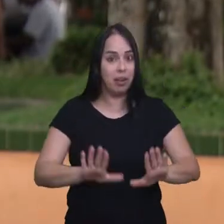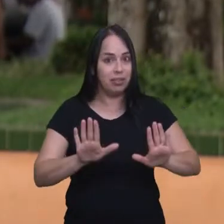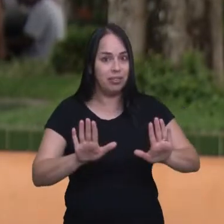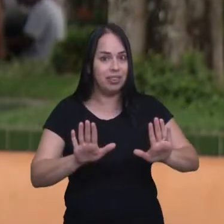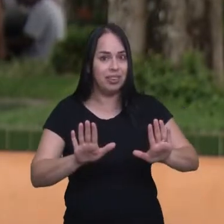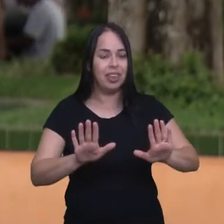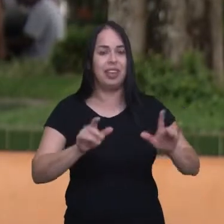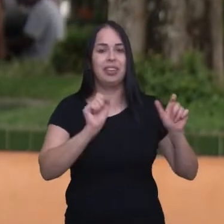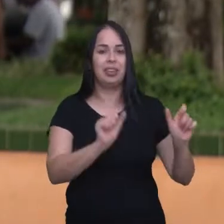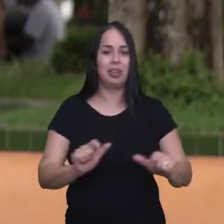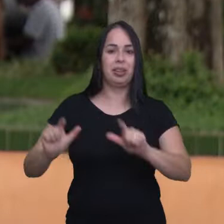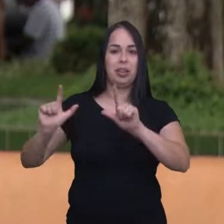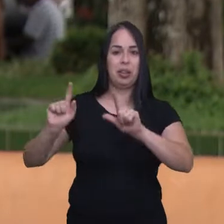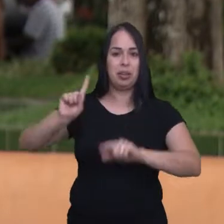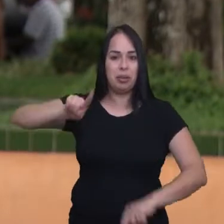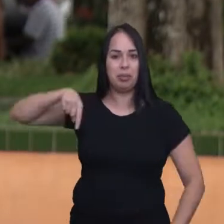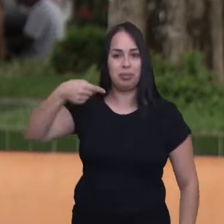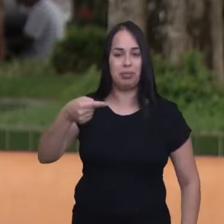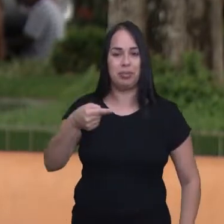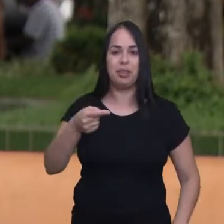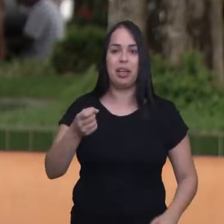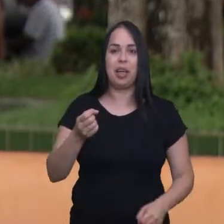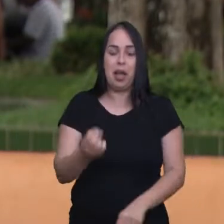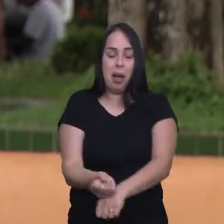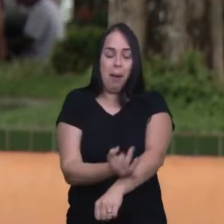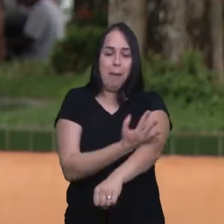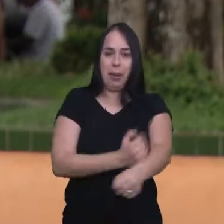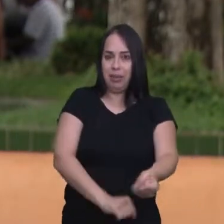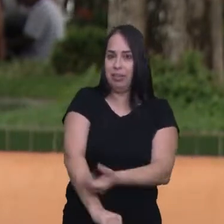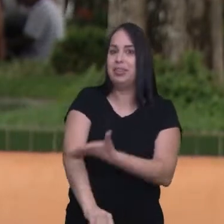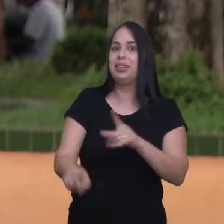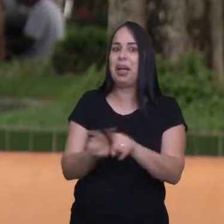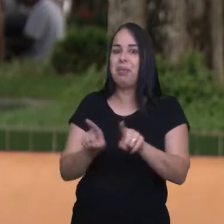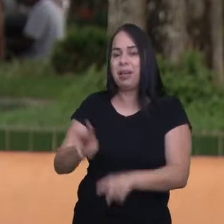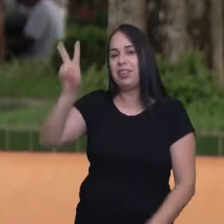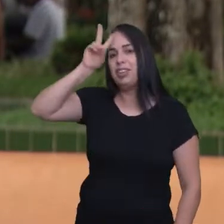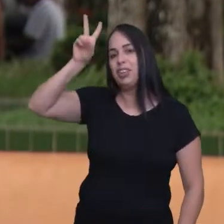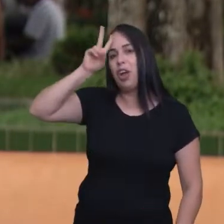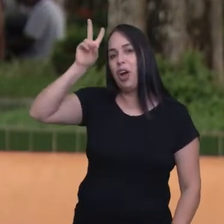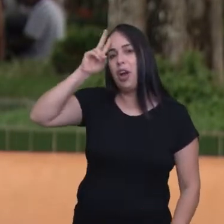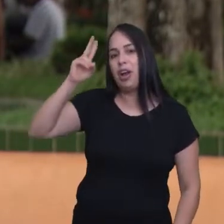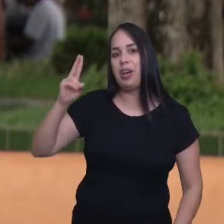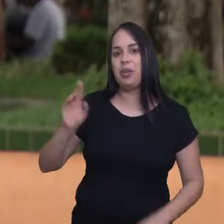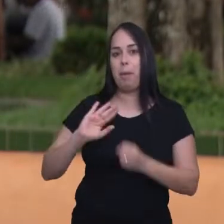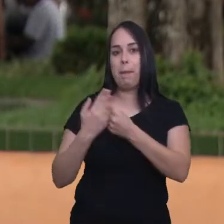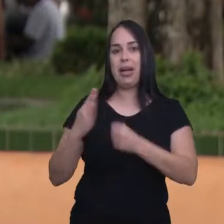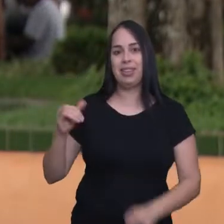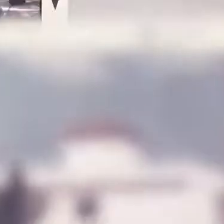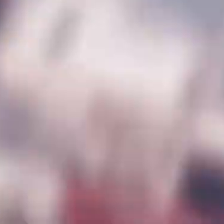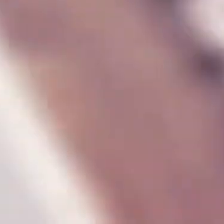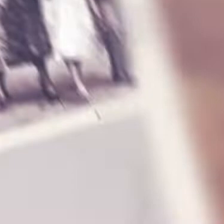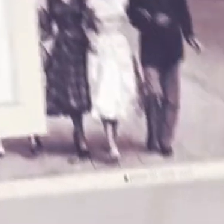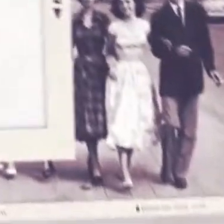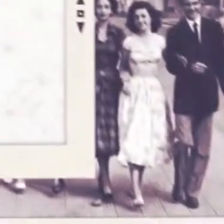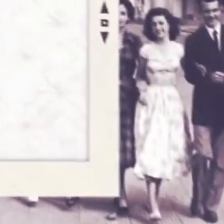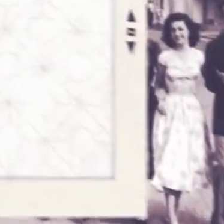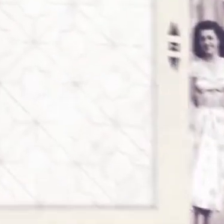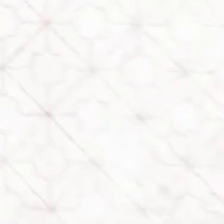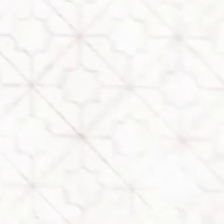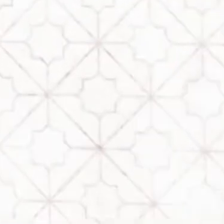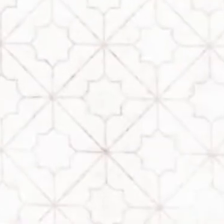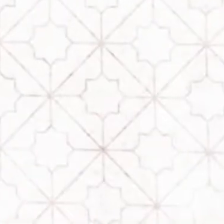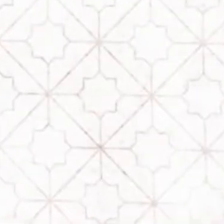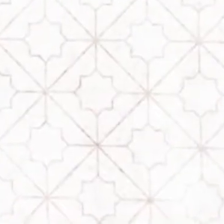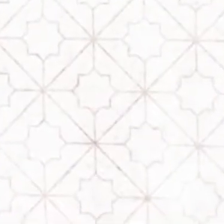porque no próximo bloco tem mais emoção e mais histórias do bairro Santana. Fica com a gente!